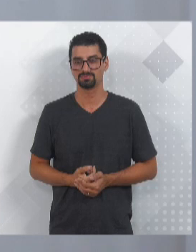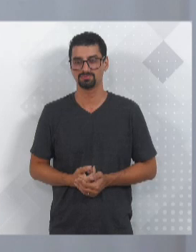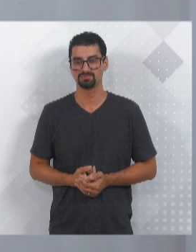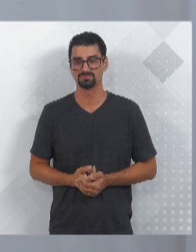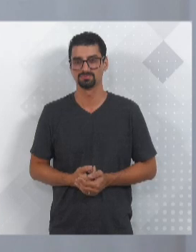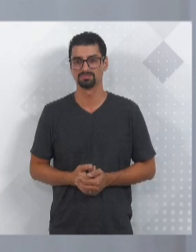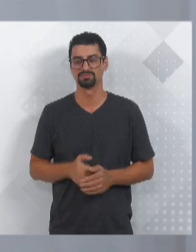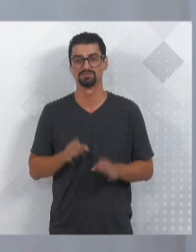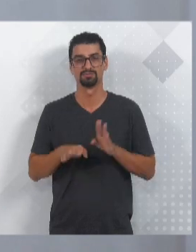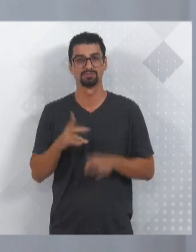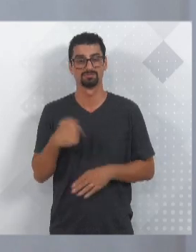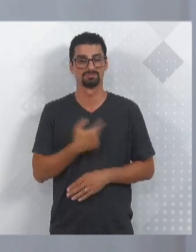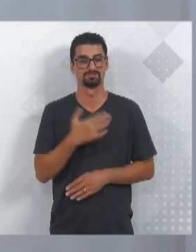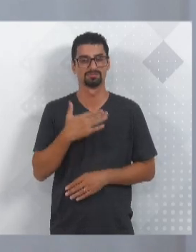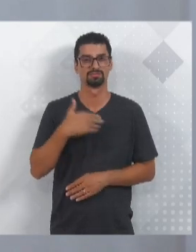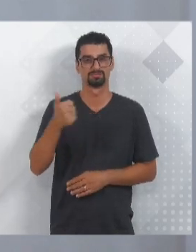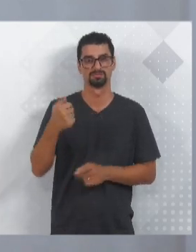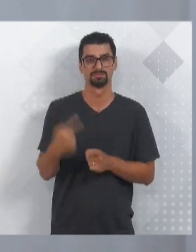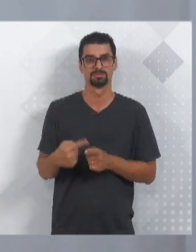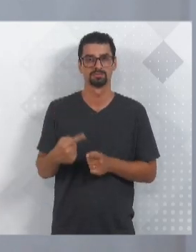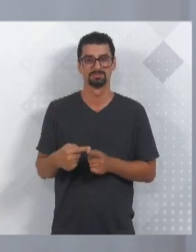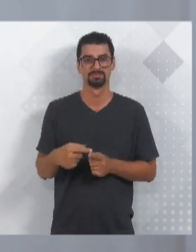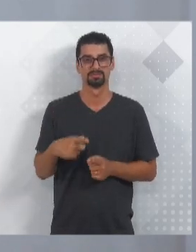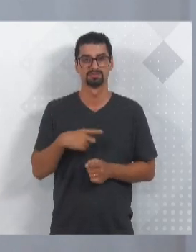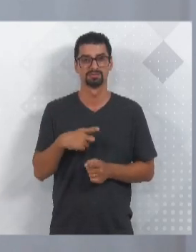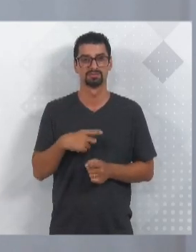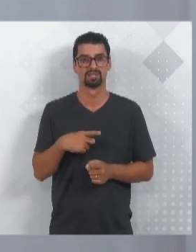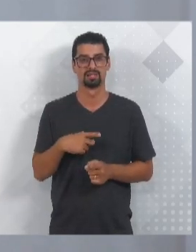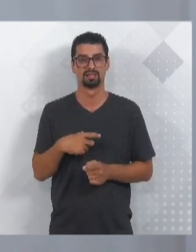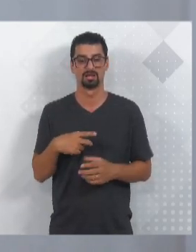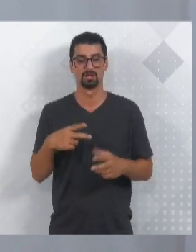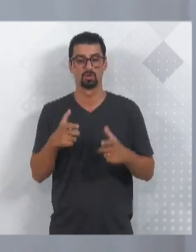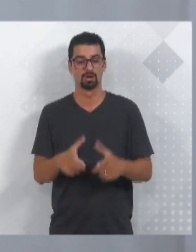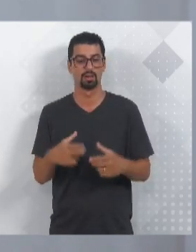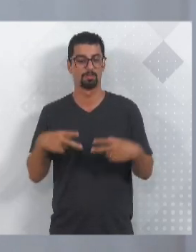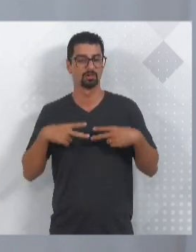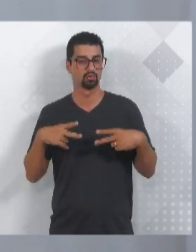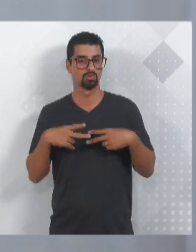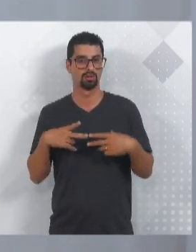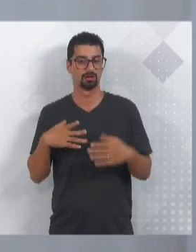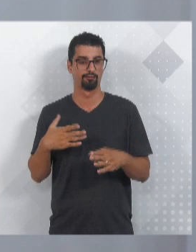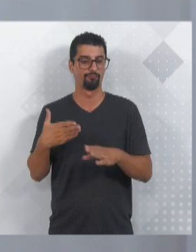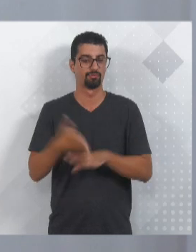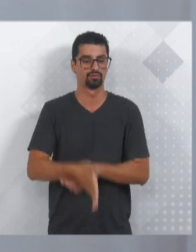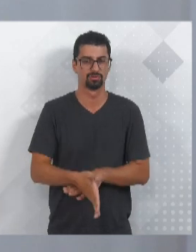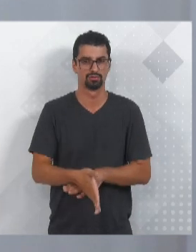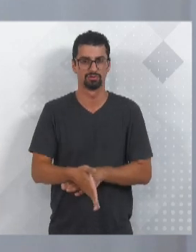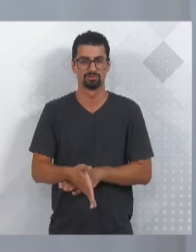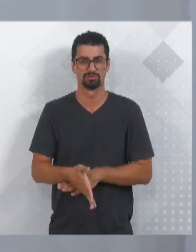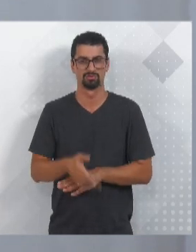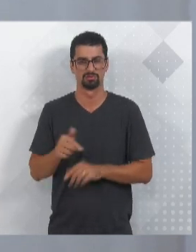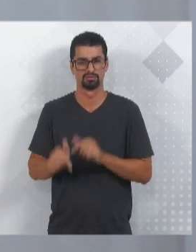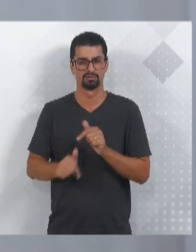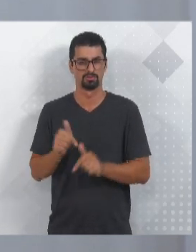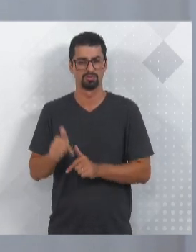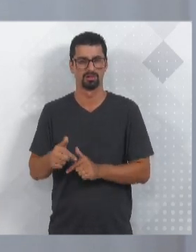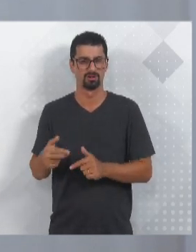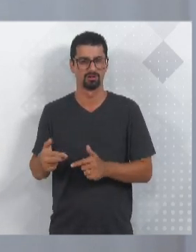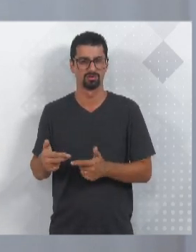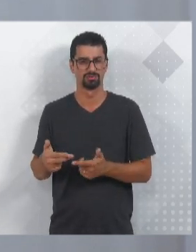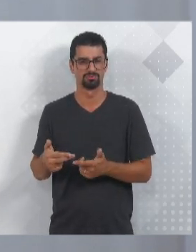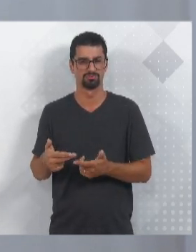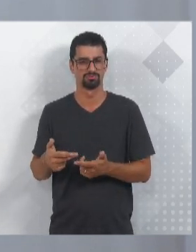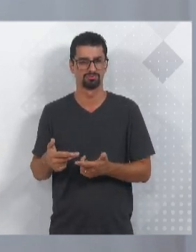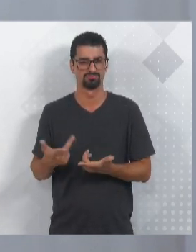nós somos chamados porque tem invasão de espaço privado. O serviço público não pode atuar dentro de